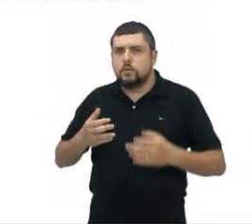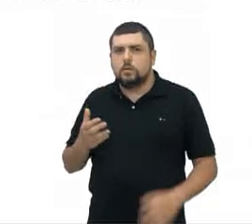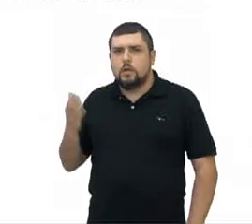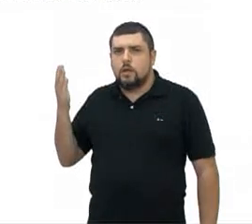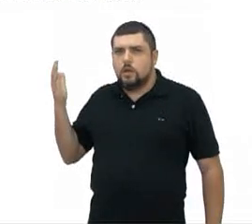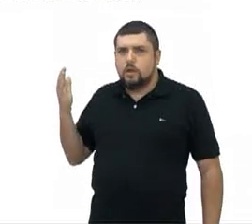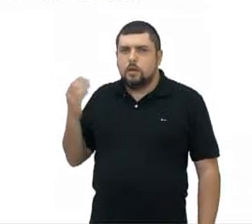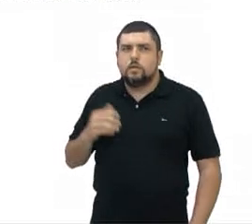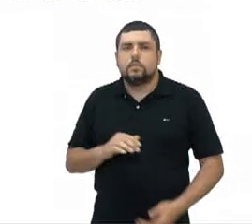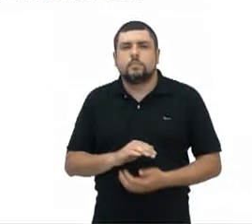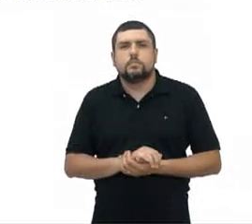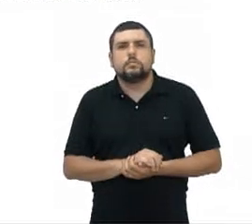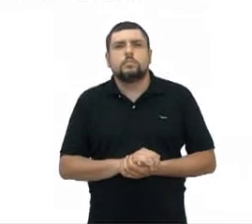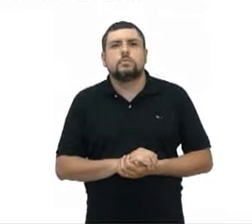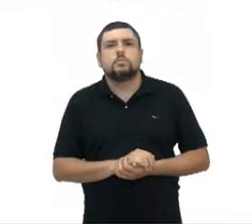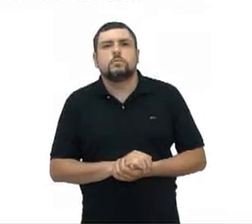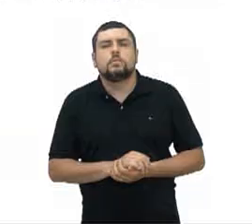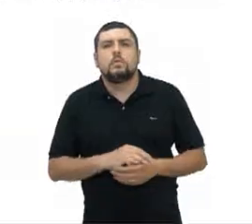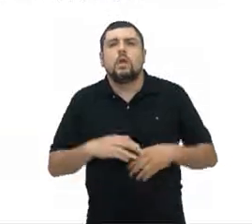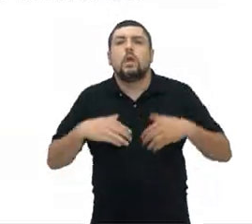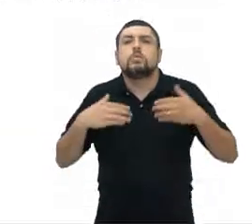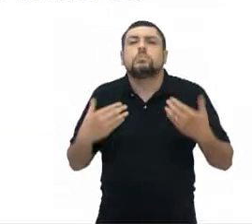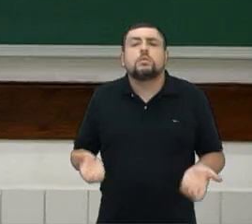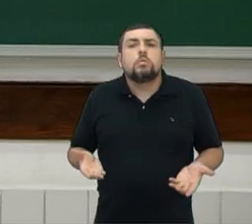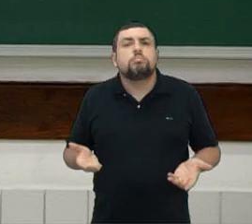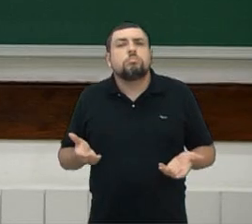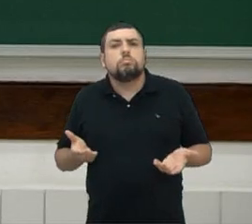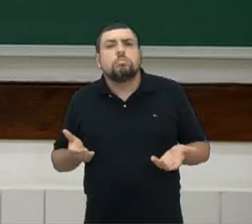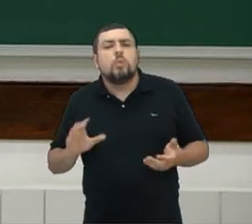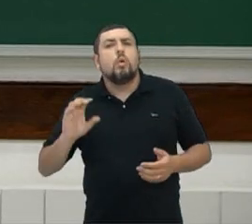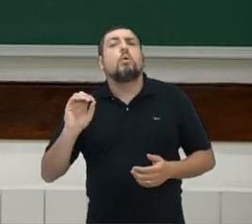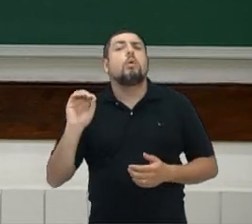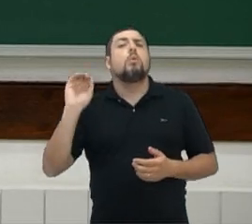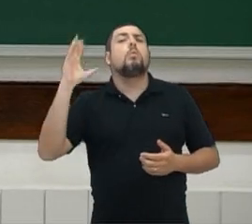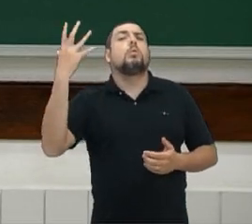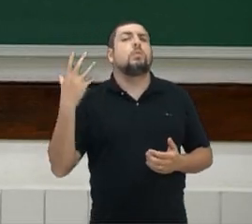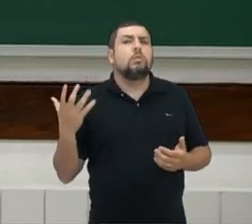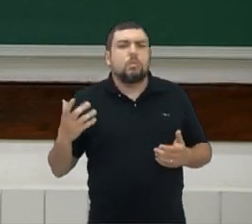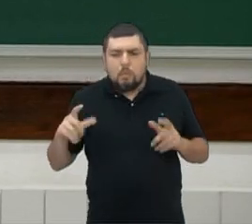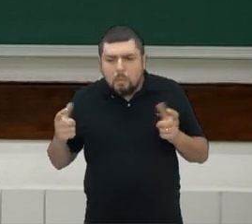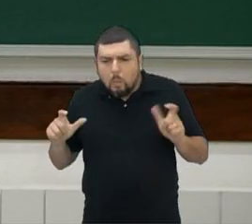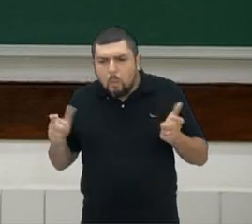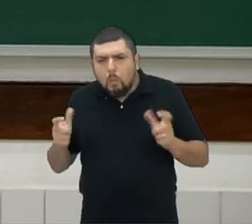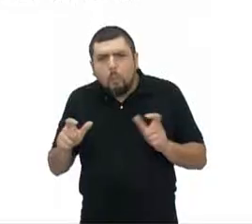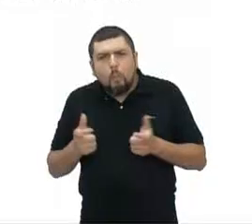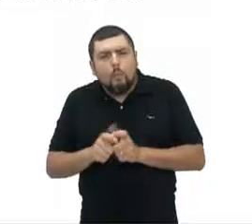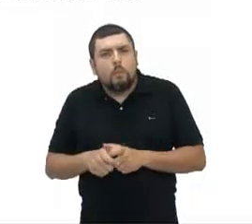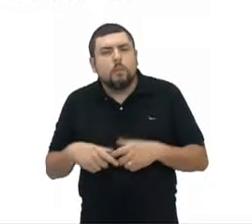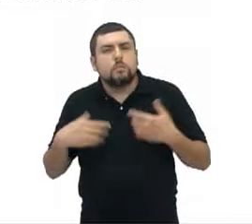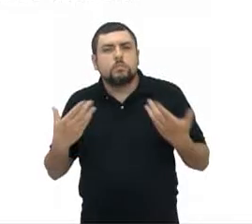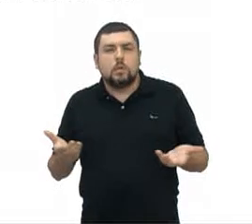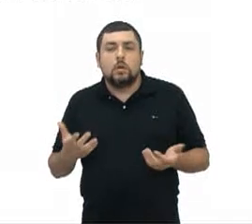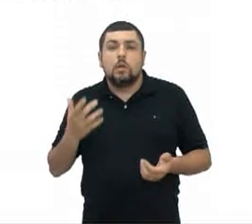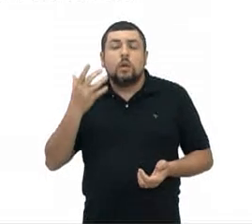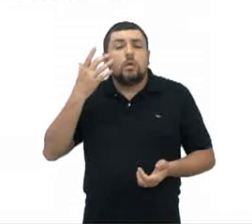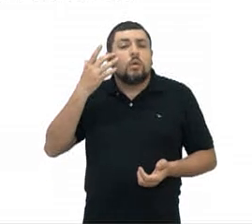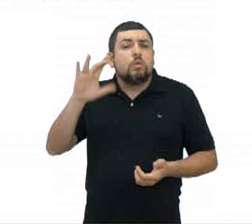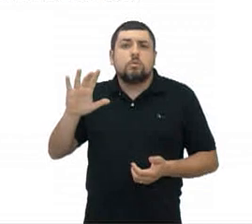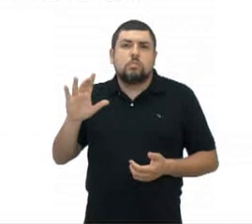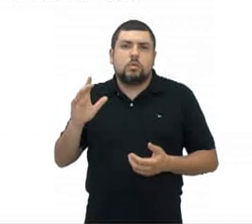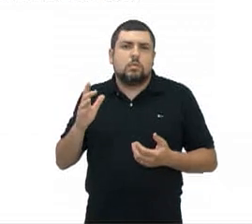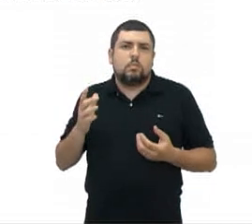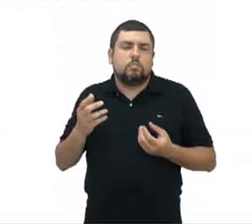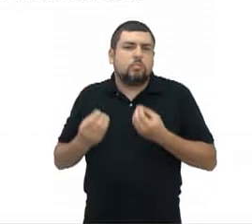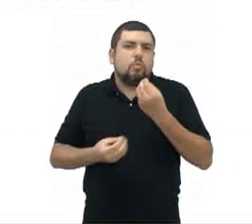último conteúdo. Professor, que fim levou? Dá para fazer o quadro. Não se sabe ao certo as razões do declínio de